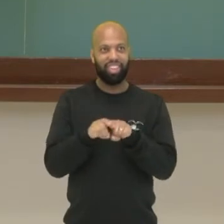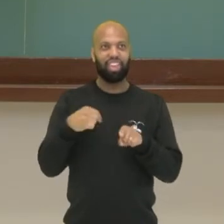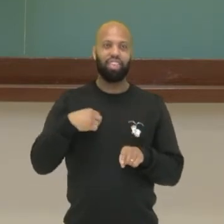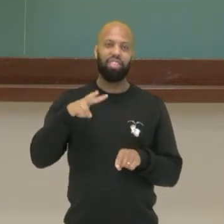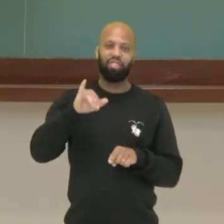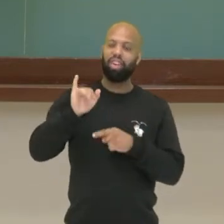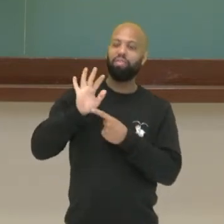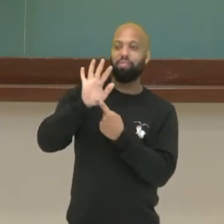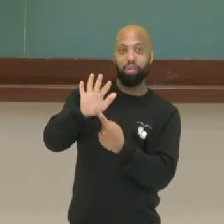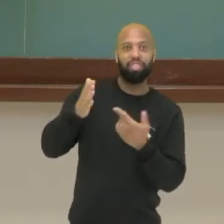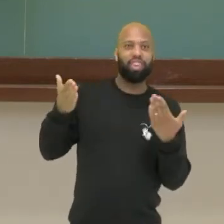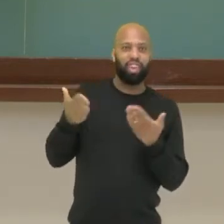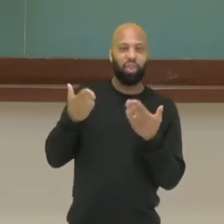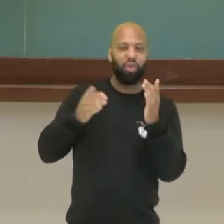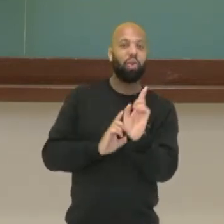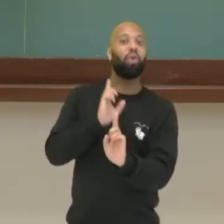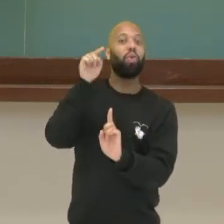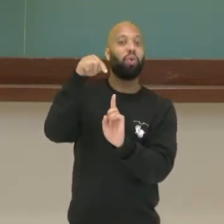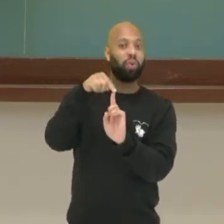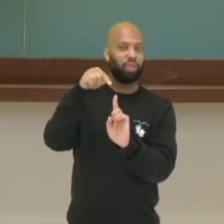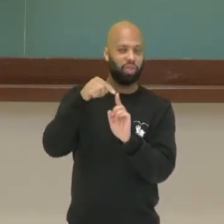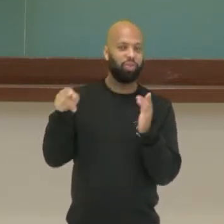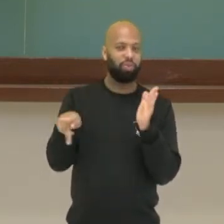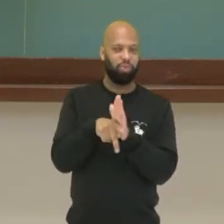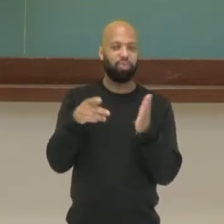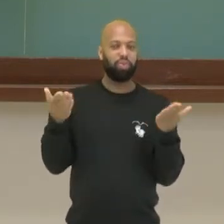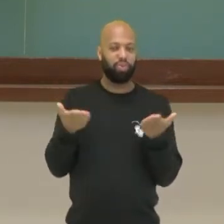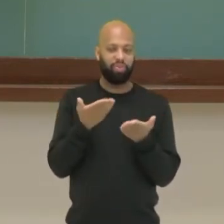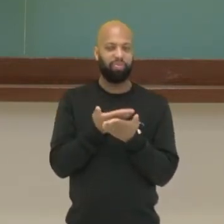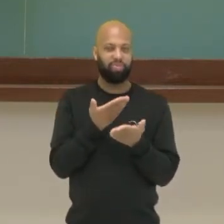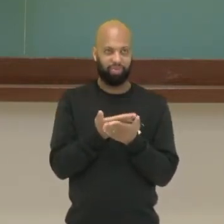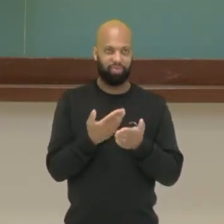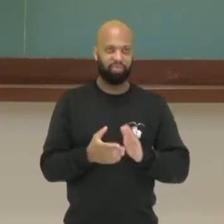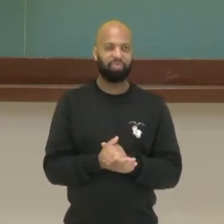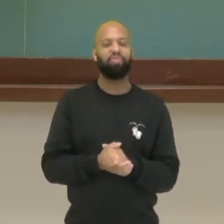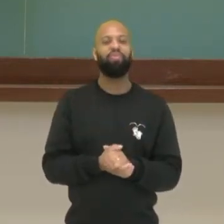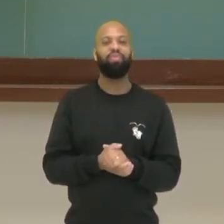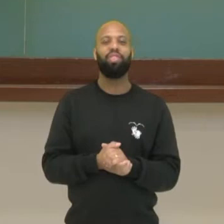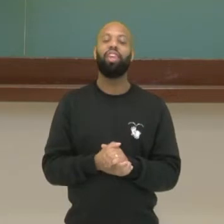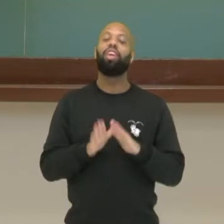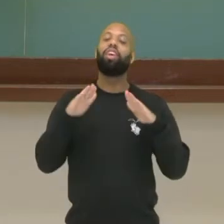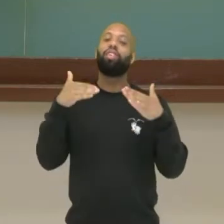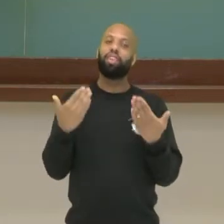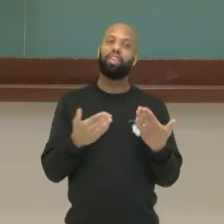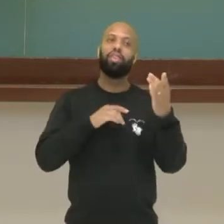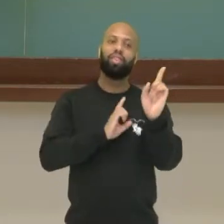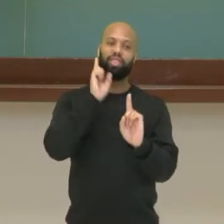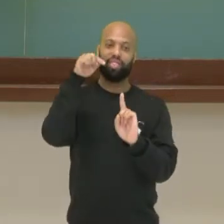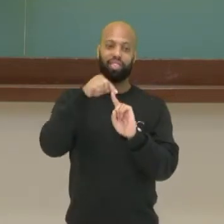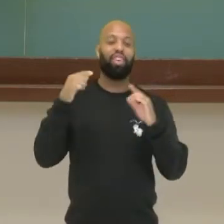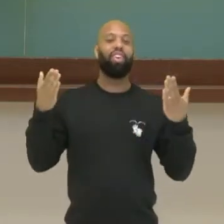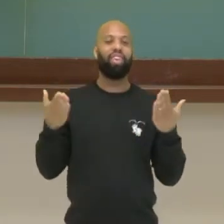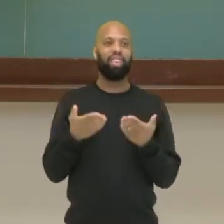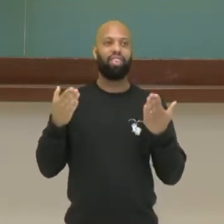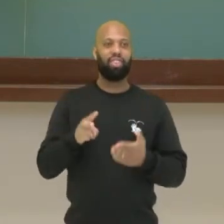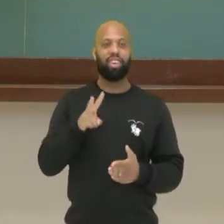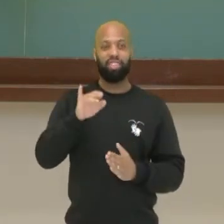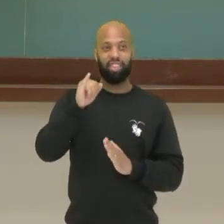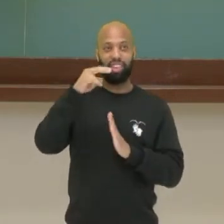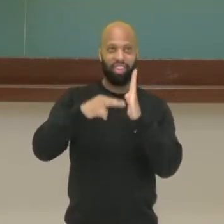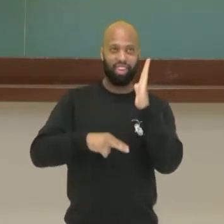vou falar com vocês aqui sobre os objetivos nossos. Falando de objetivos, vamos ler